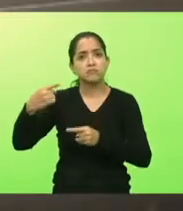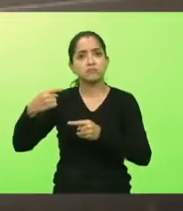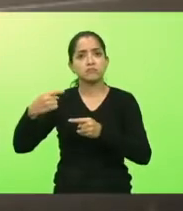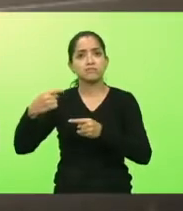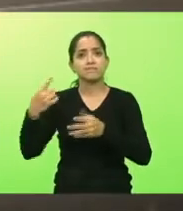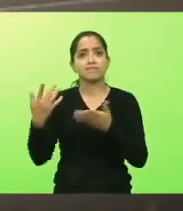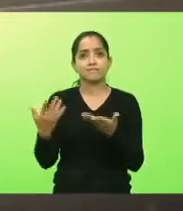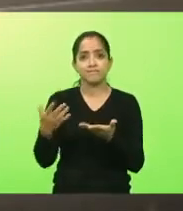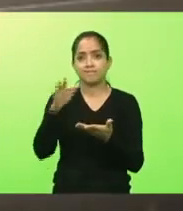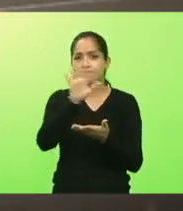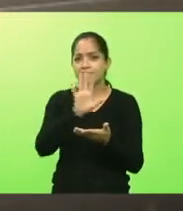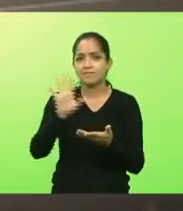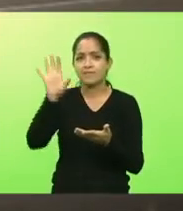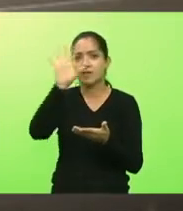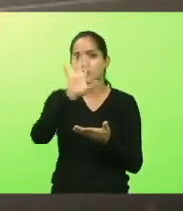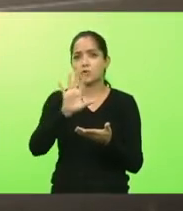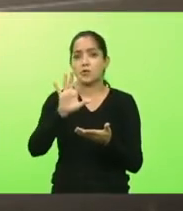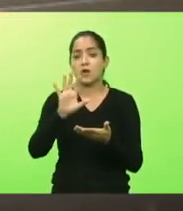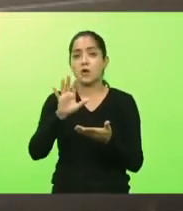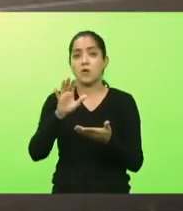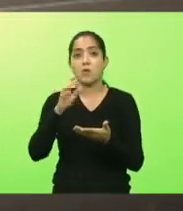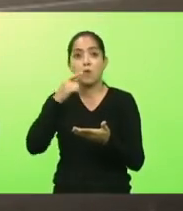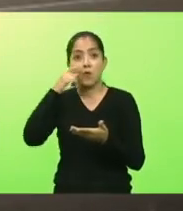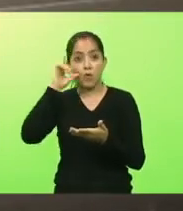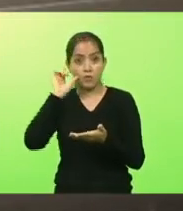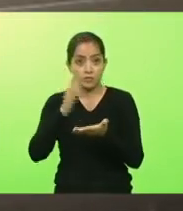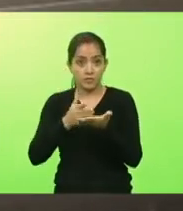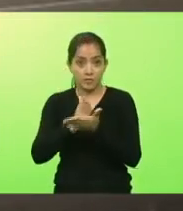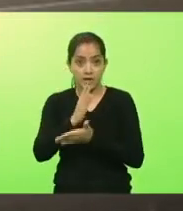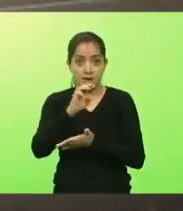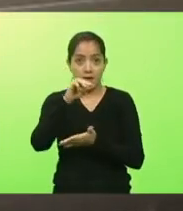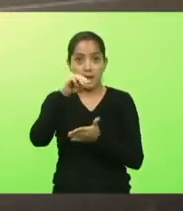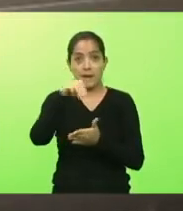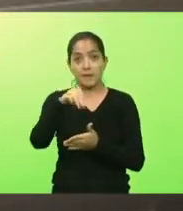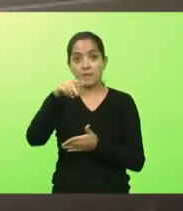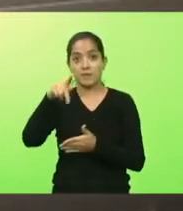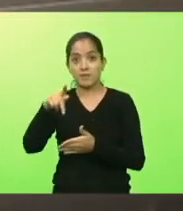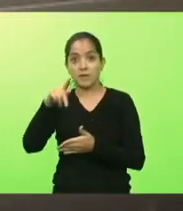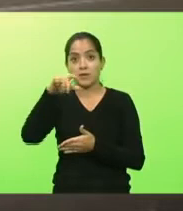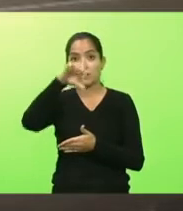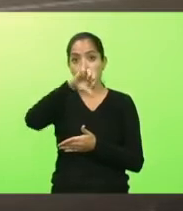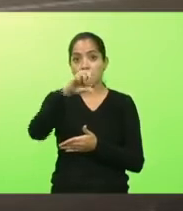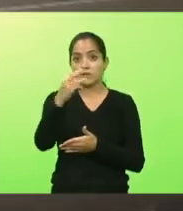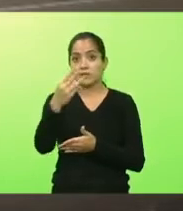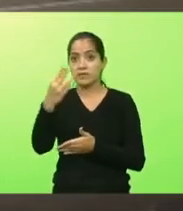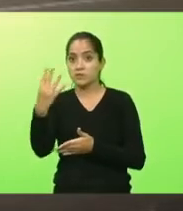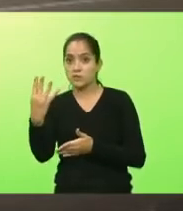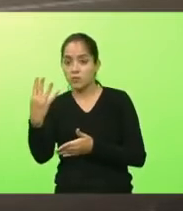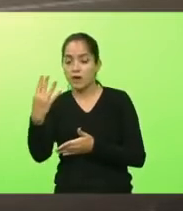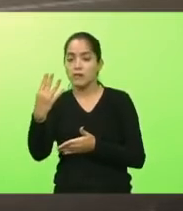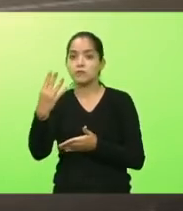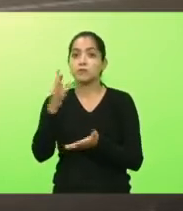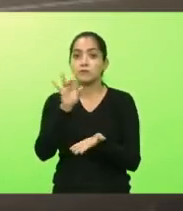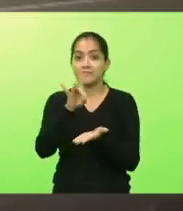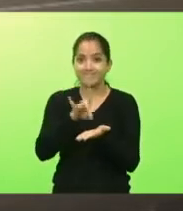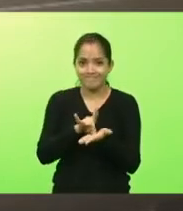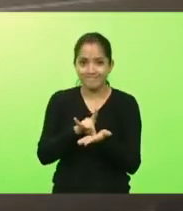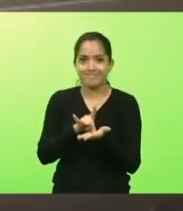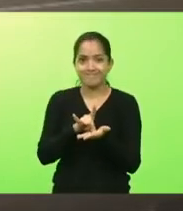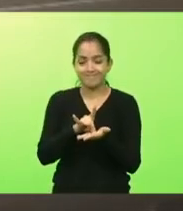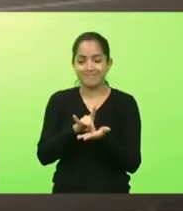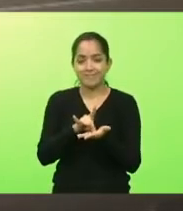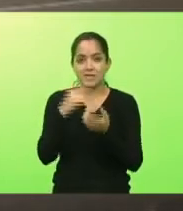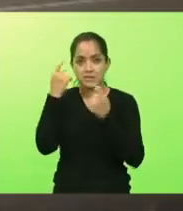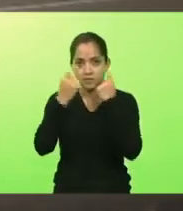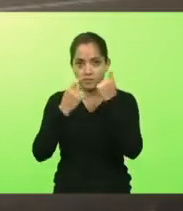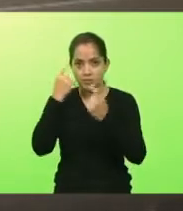debate nacional, inclusive ontem foi aprovada a MP 934, que oficializa então esta preocupação do deputado